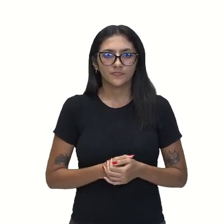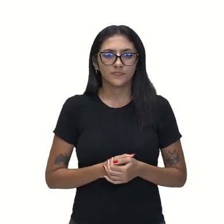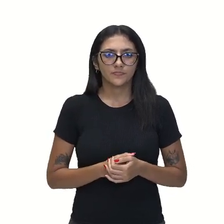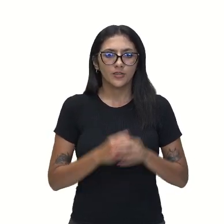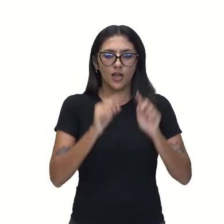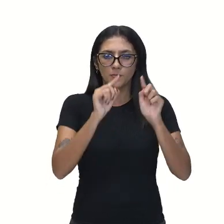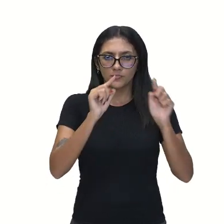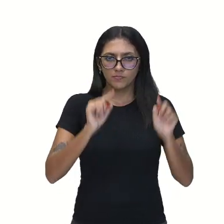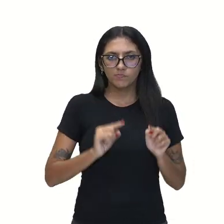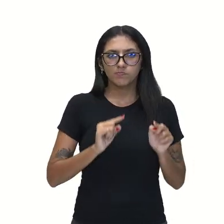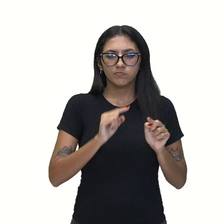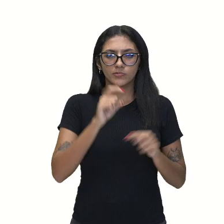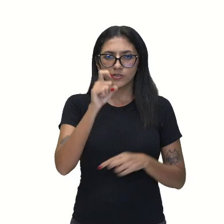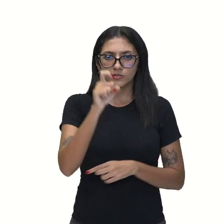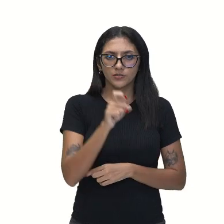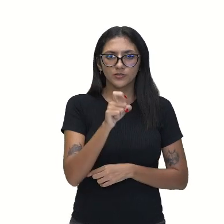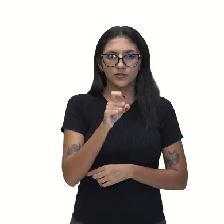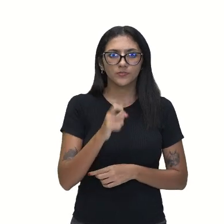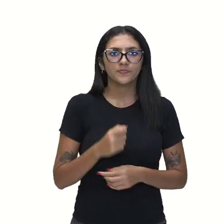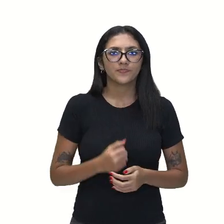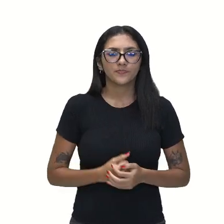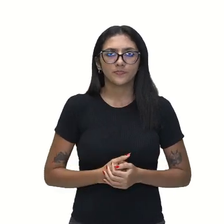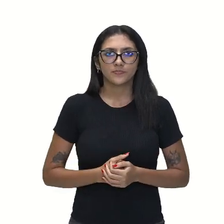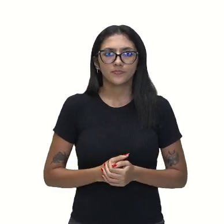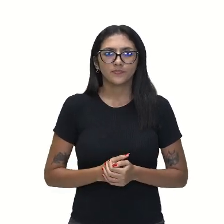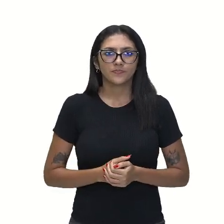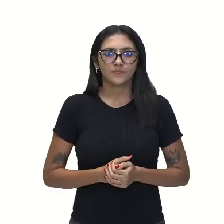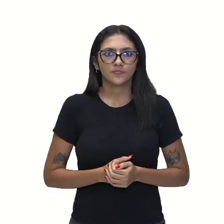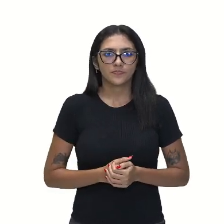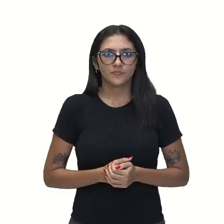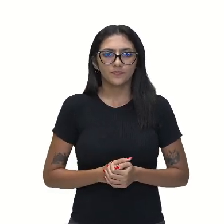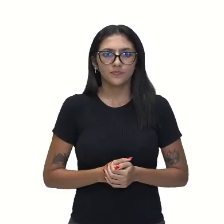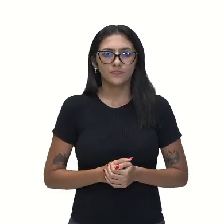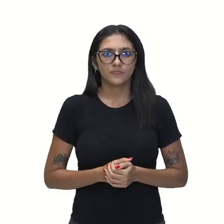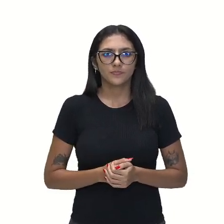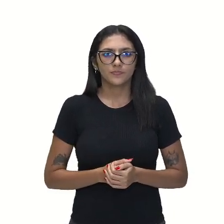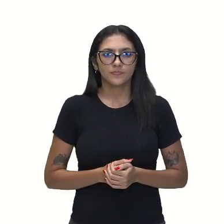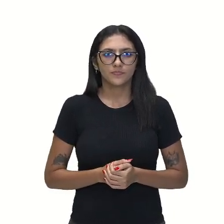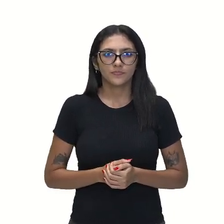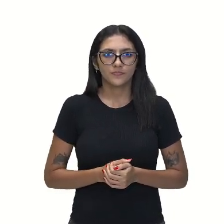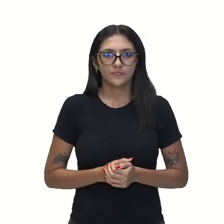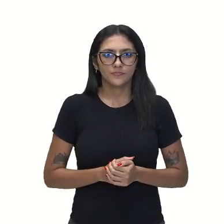a x. Tudo bem? Deixa eu apagar aqui para não ficar muito poluído.